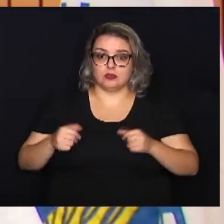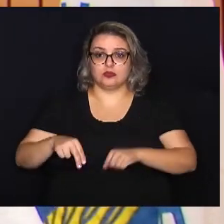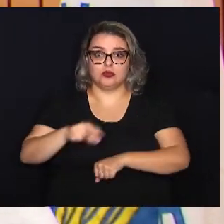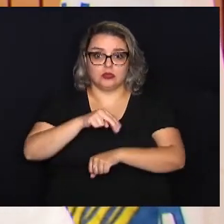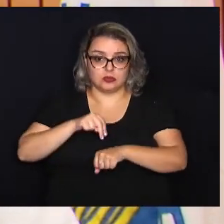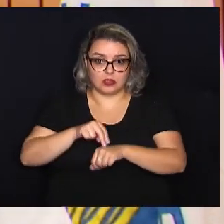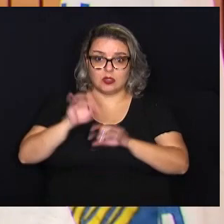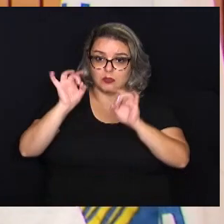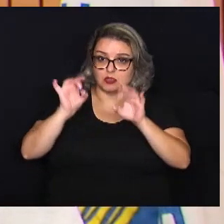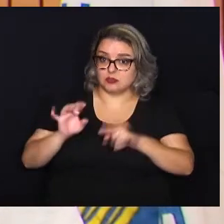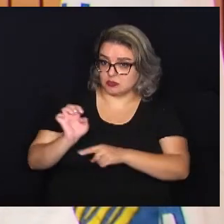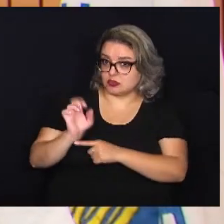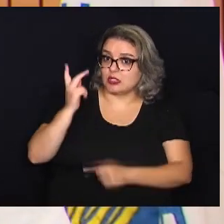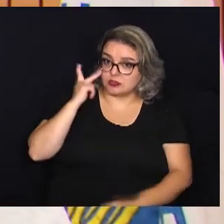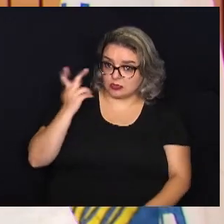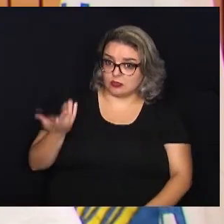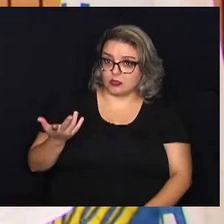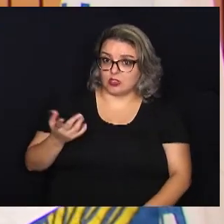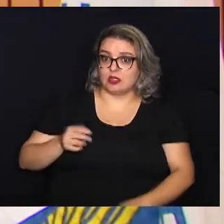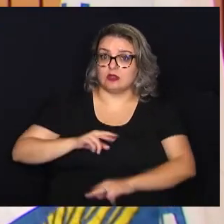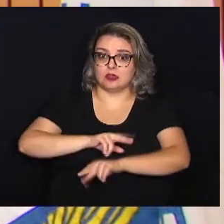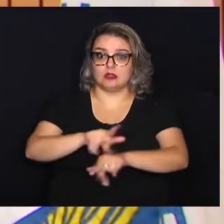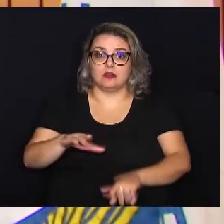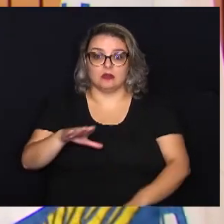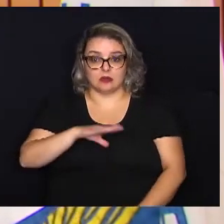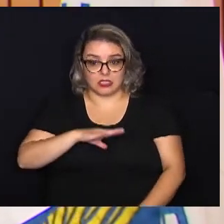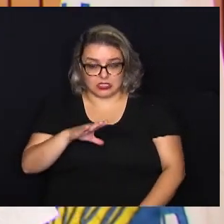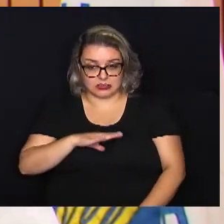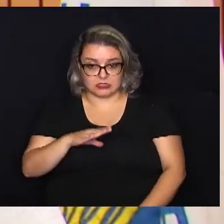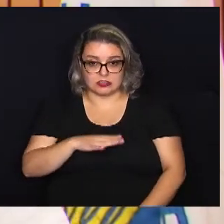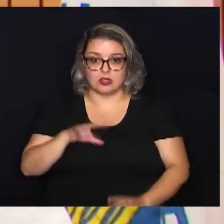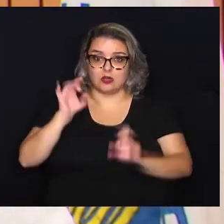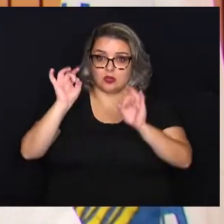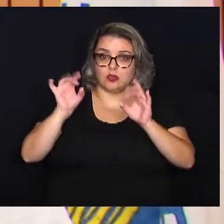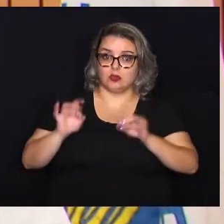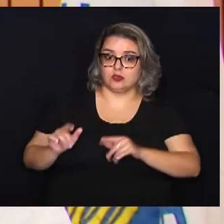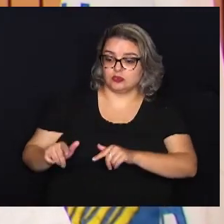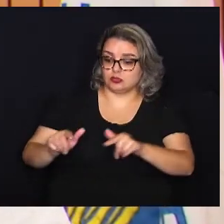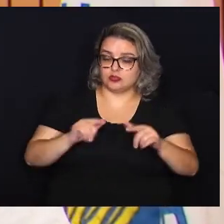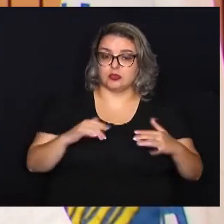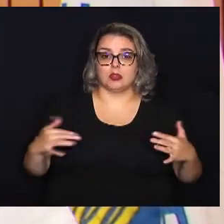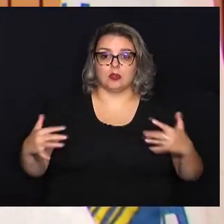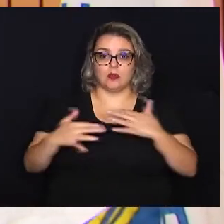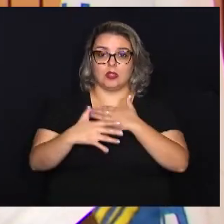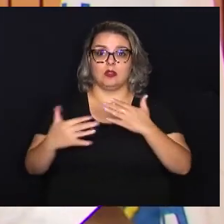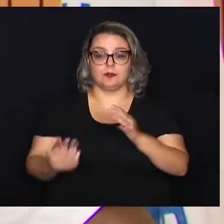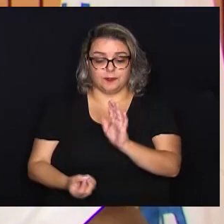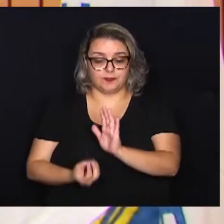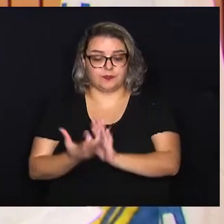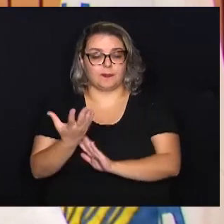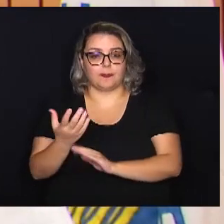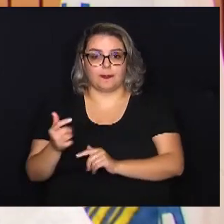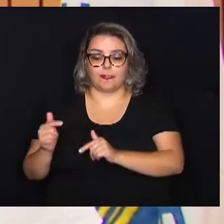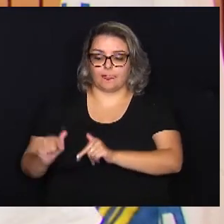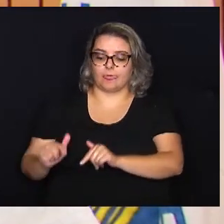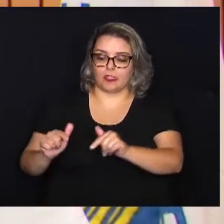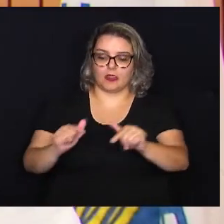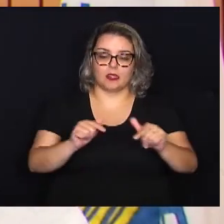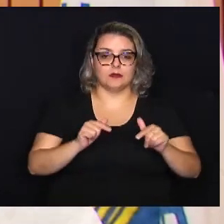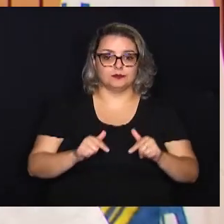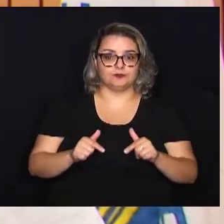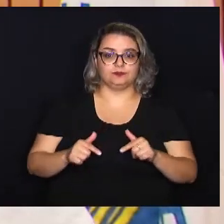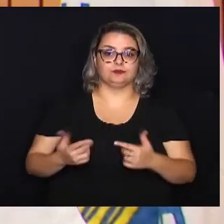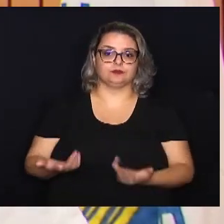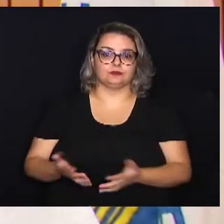território nacional em especial no Estado de São Paulo então várias cidades em especial nos Espaços urbanos foram constituindo esses espaços